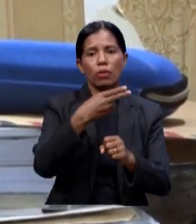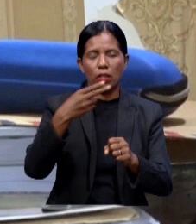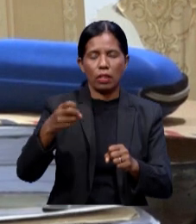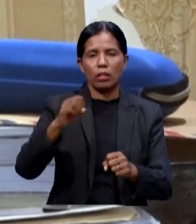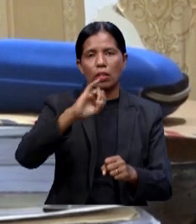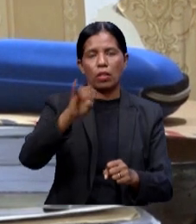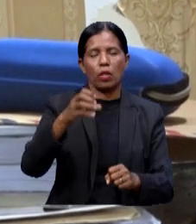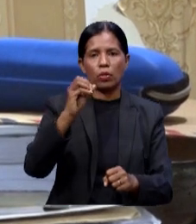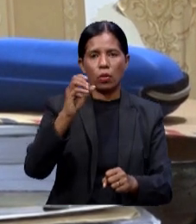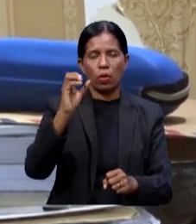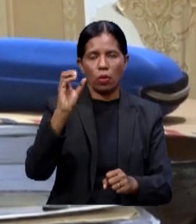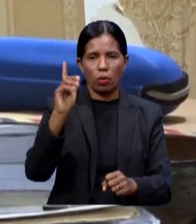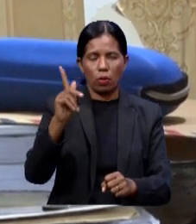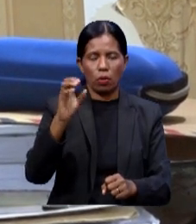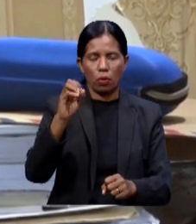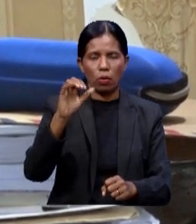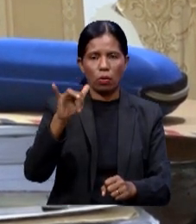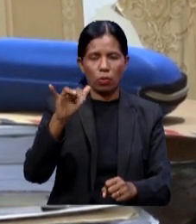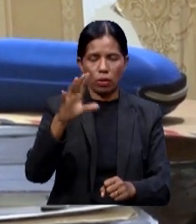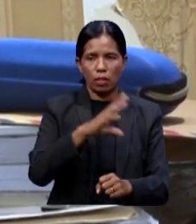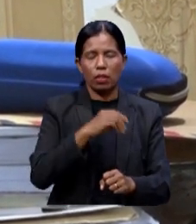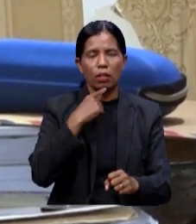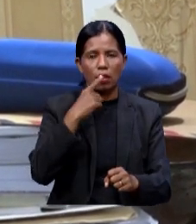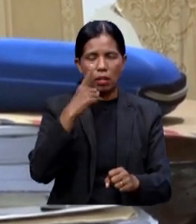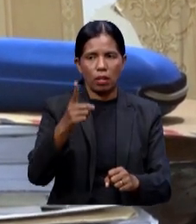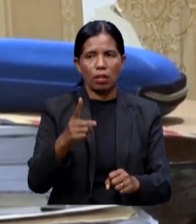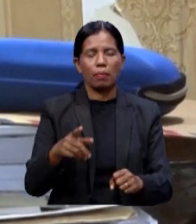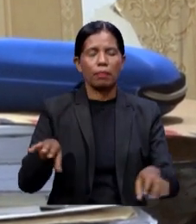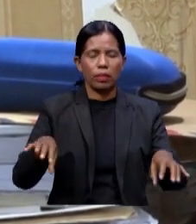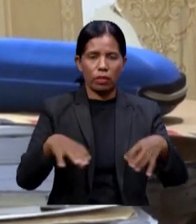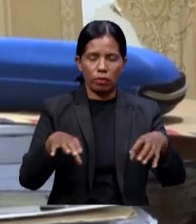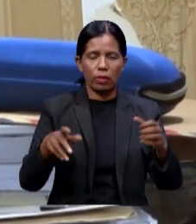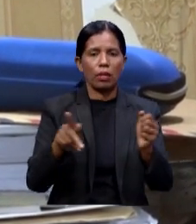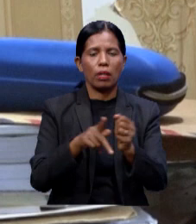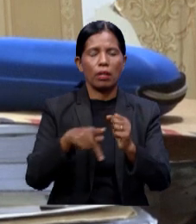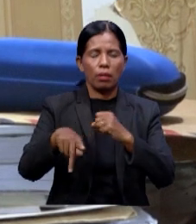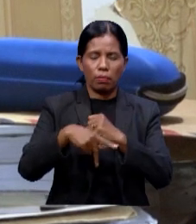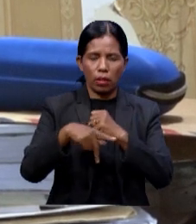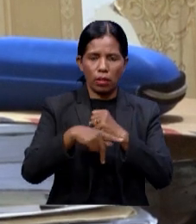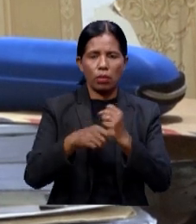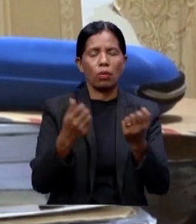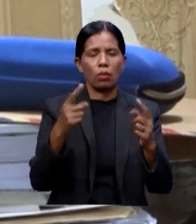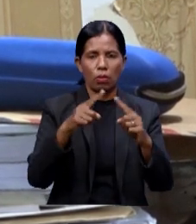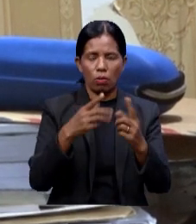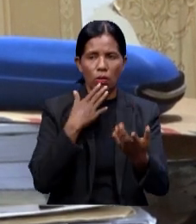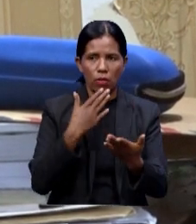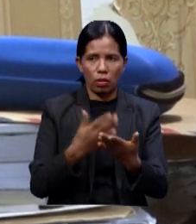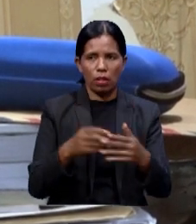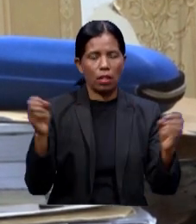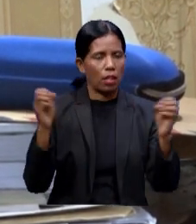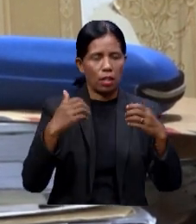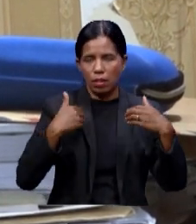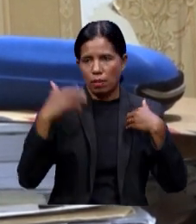relação normal, secretário-geral Partido Conto União, halau serviço CNAR Partido União, o capaz é lá to agora, não é problema